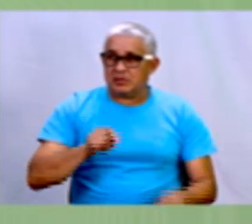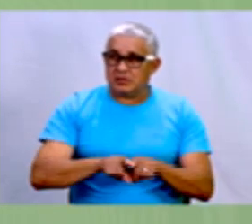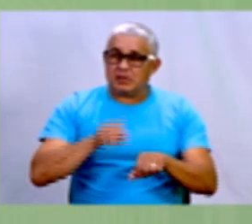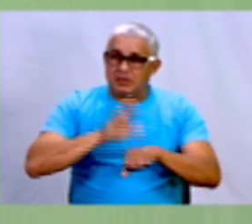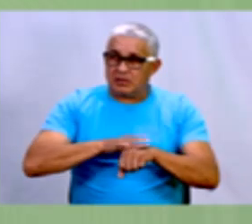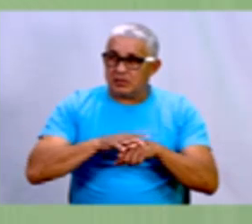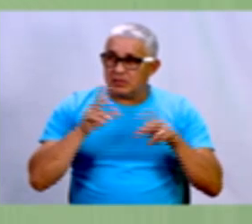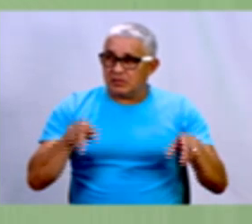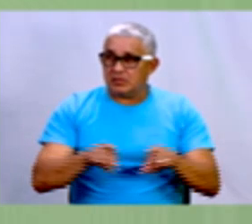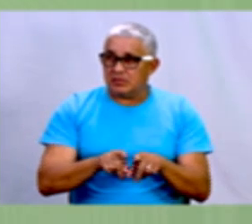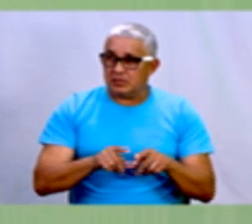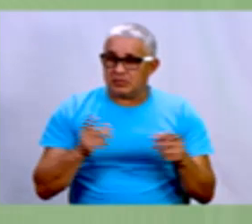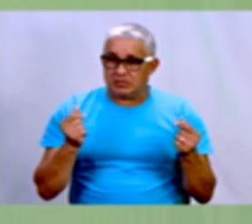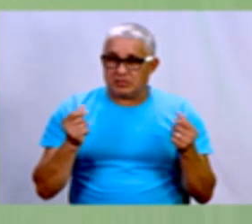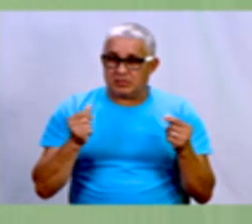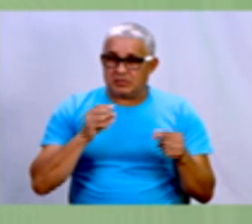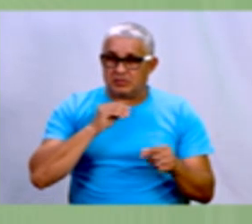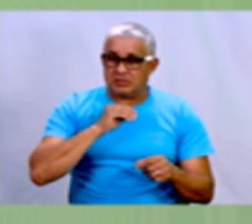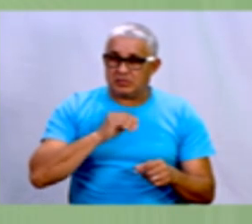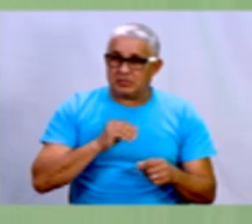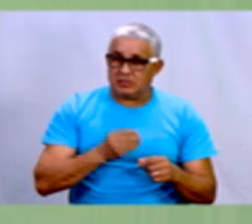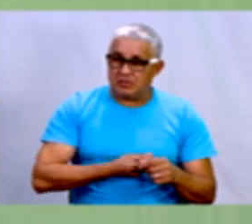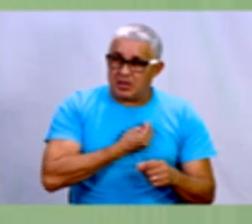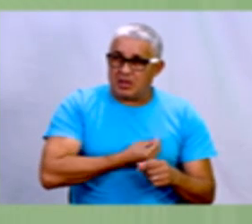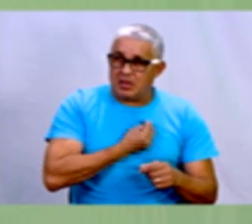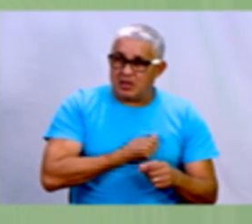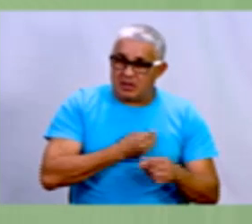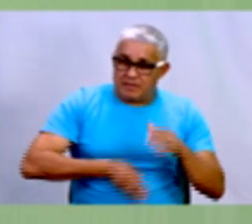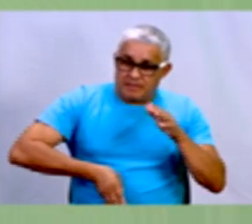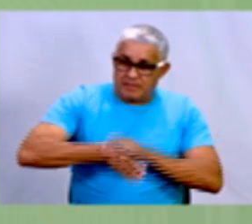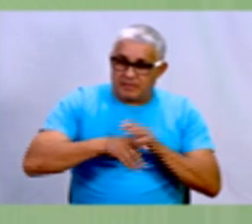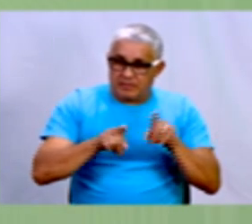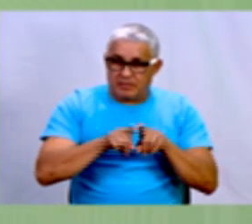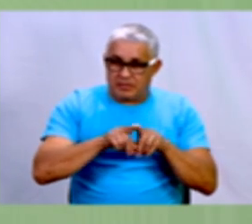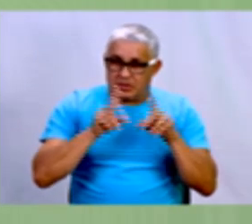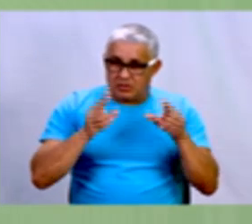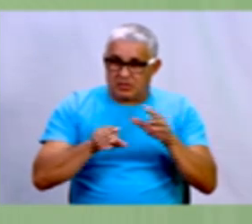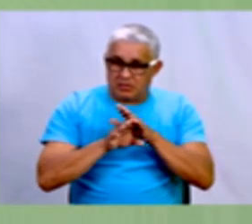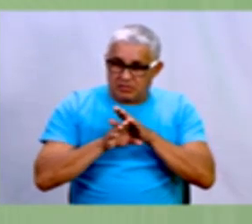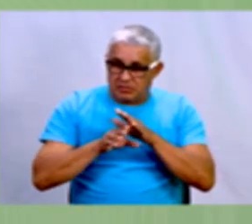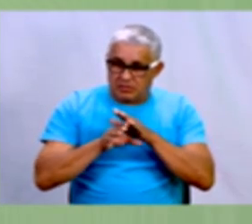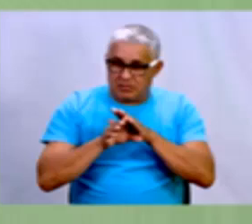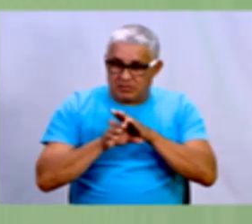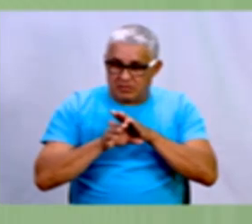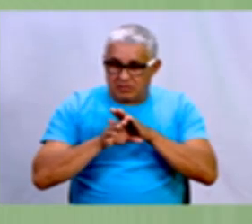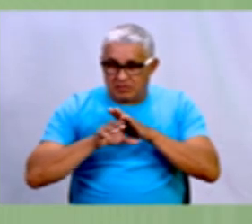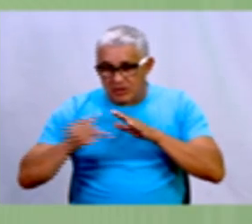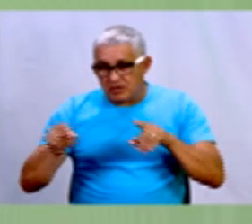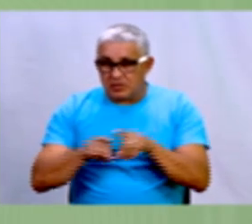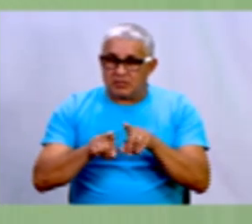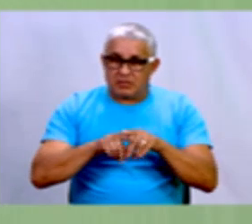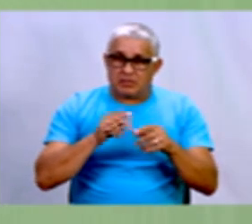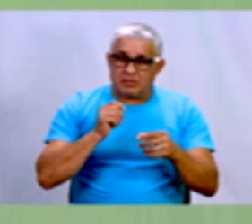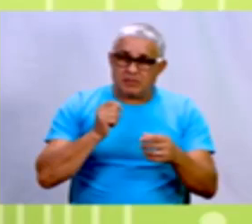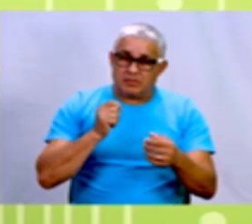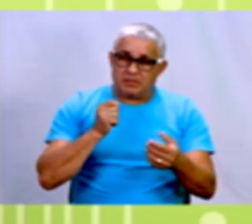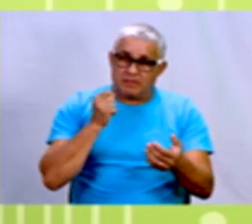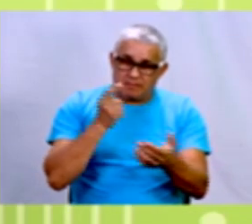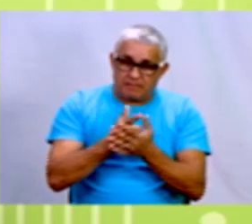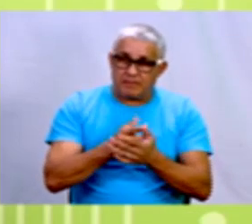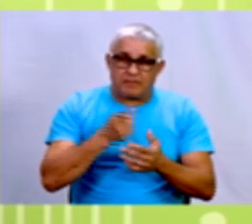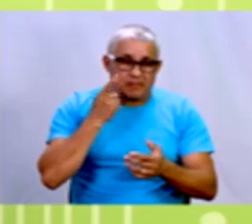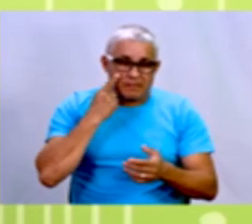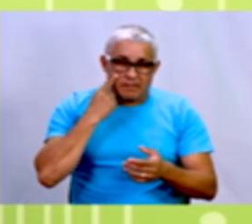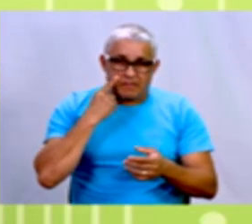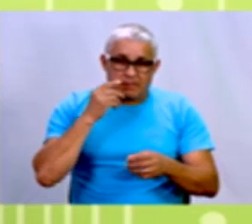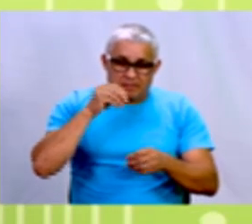tempo o valor presente das entradas, recebimento, com os das saídas, pagamento previstos de caixa. Então é o seguinte,